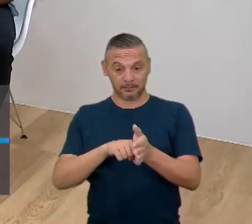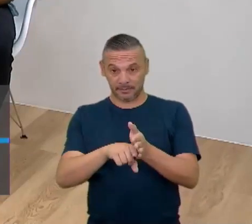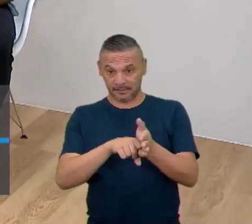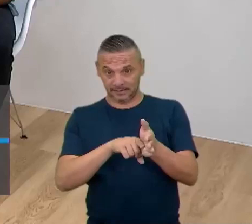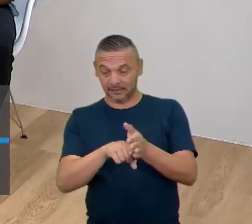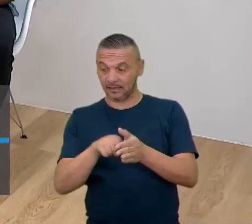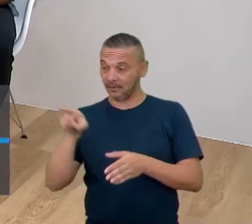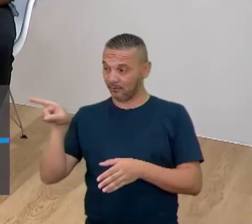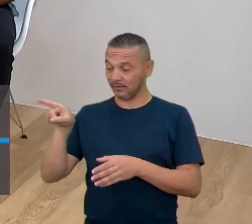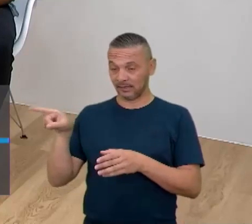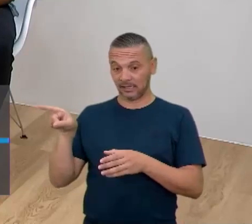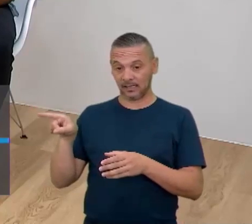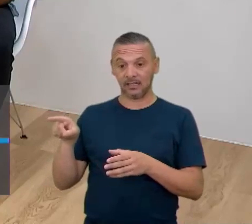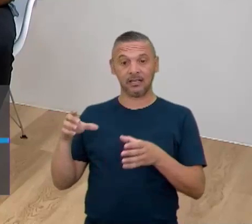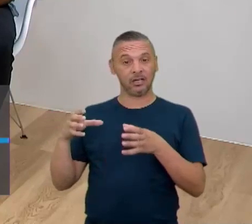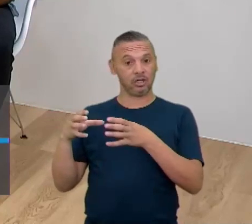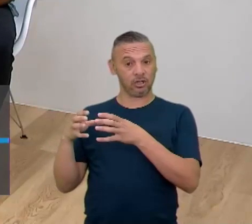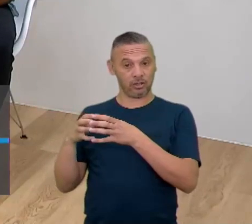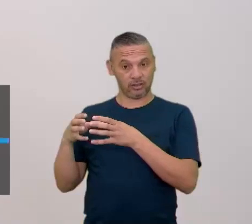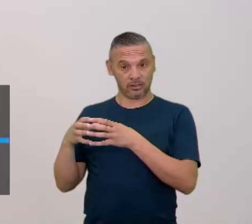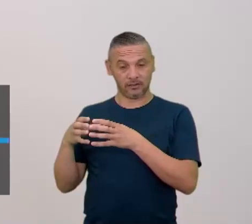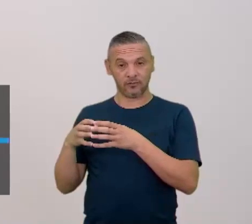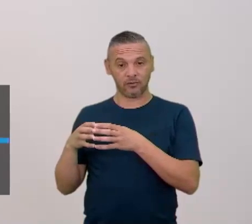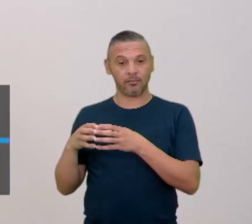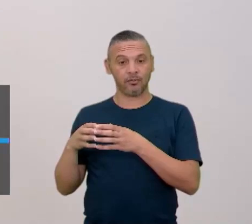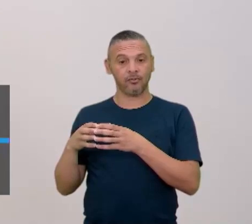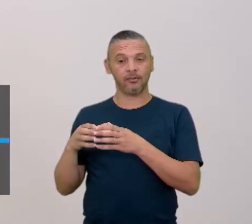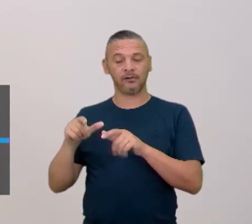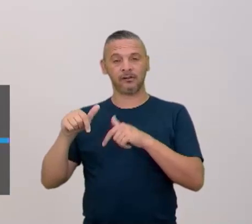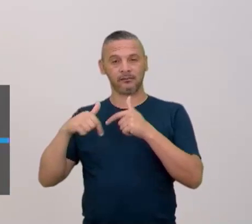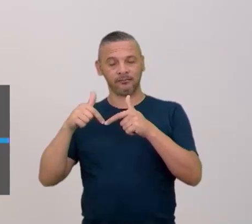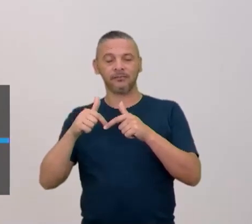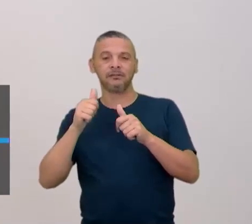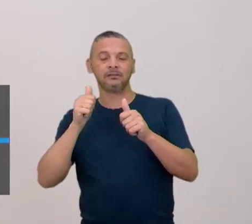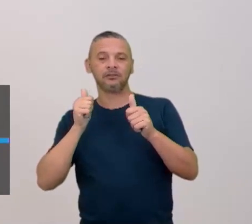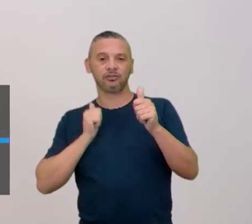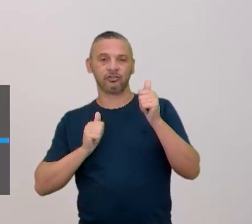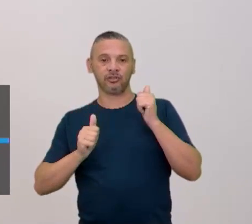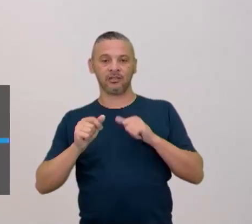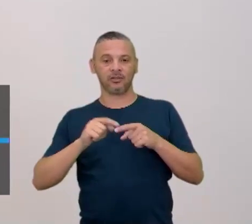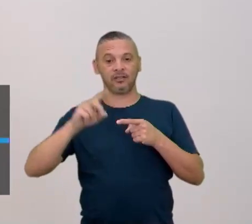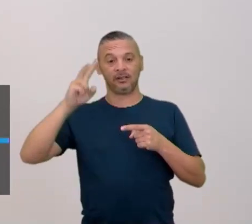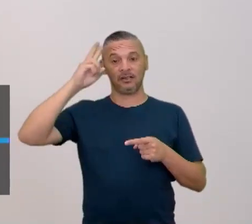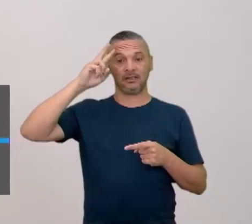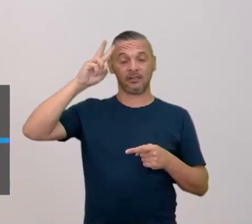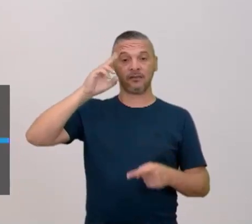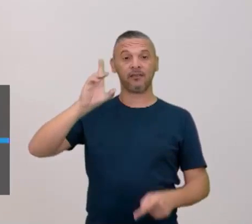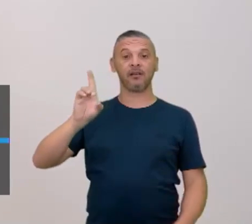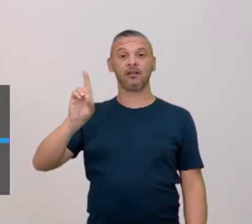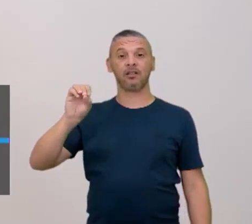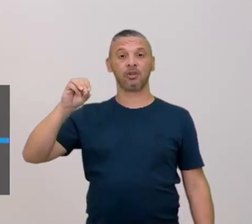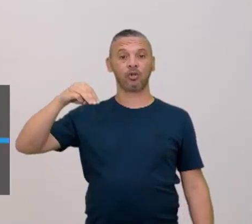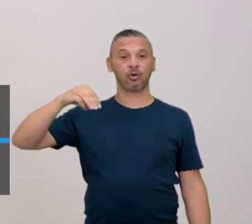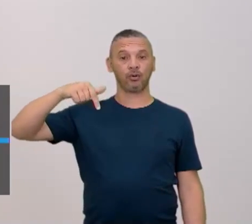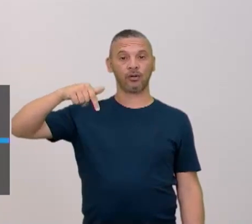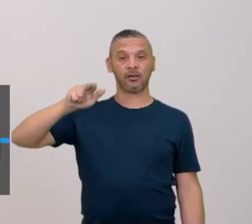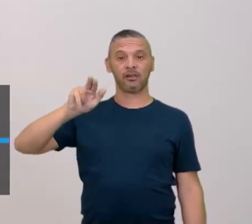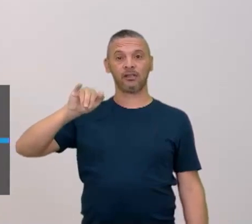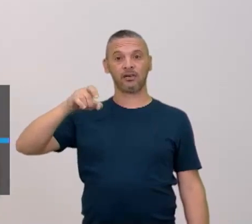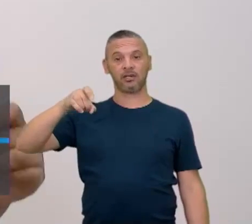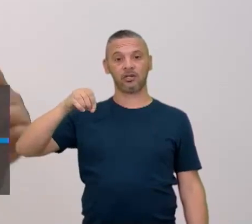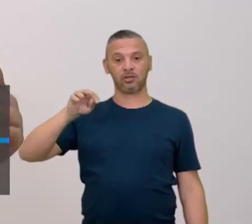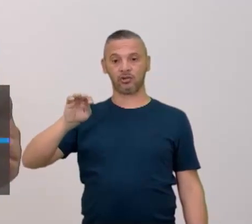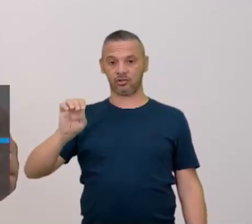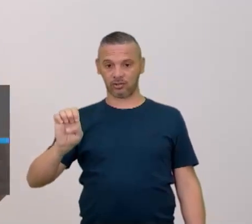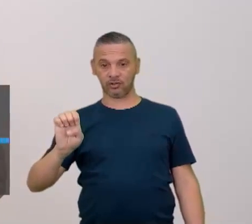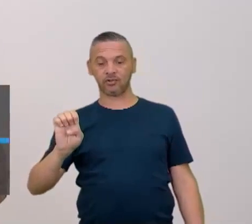Você fez parte aí da direção e também atuou no contexto a história de Dom Quixote de La Mancha e o gordo Sancho